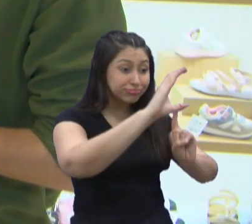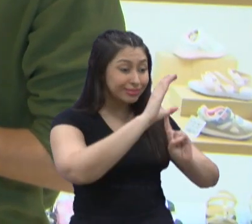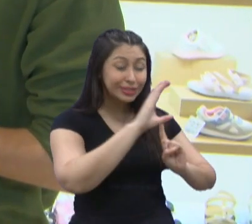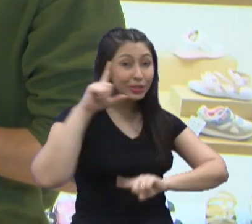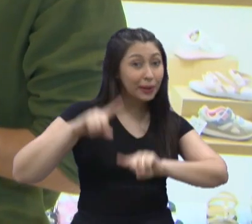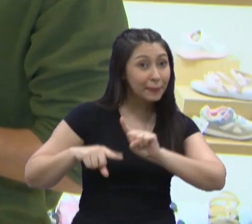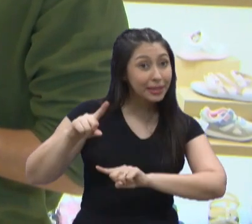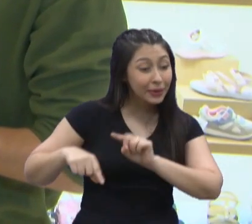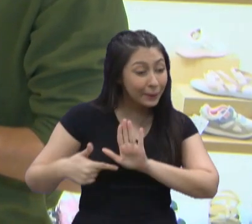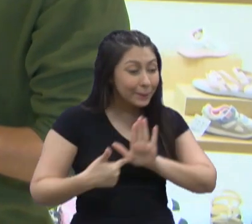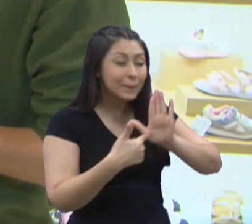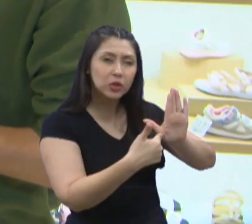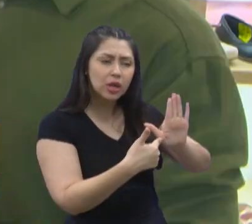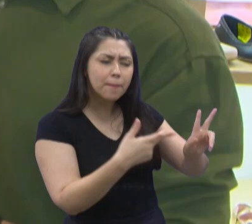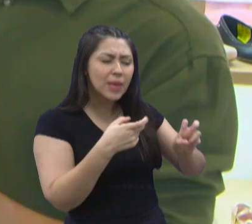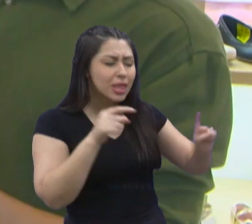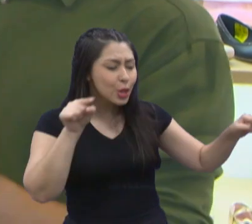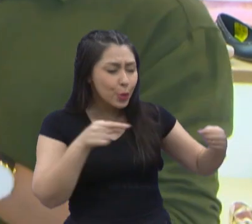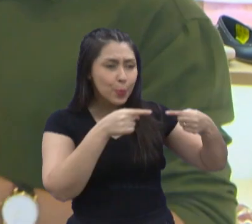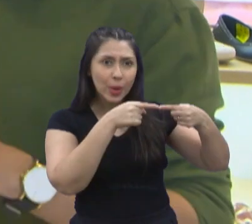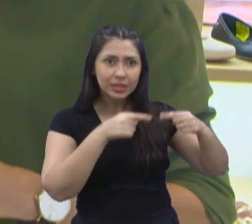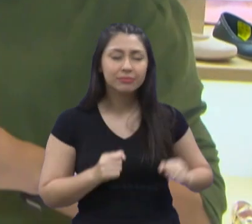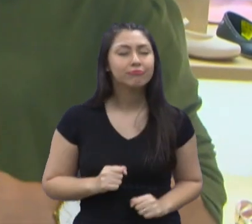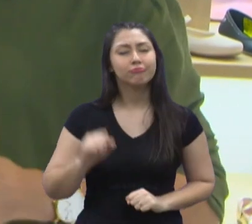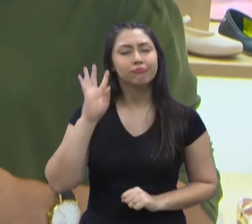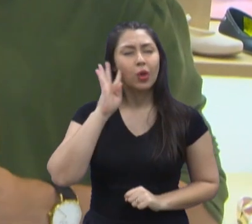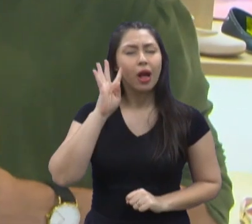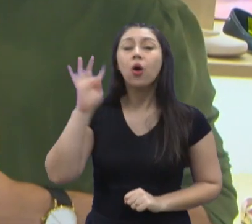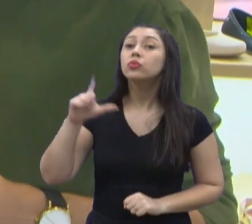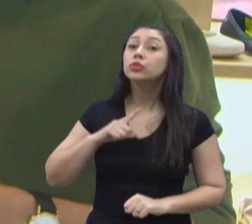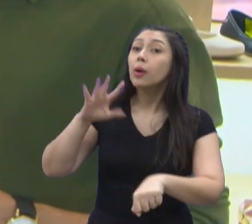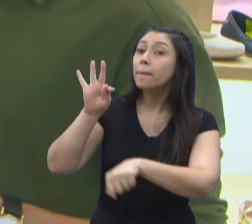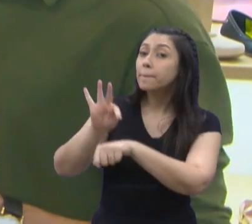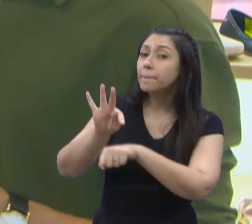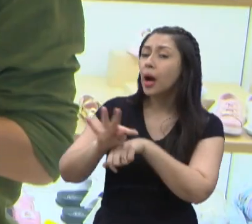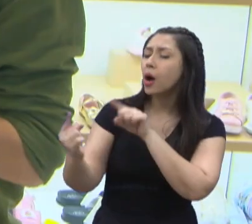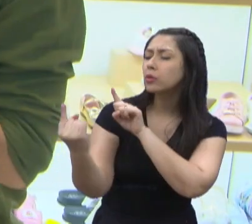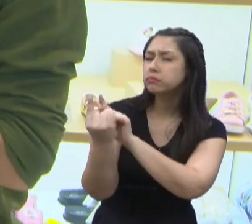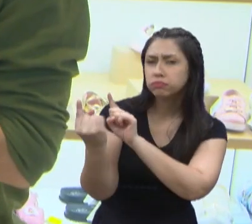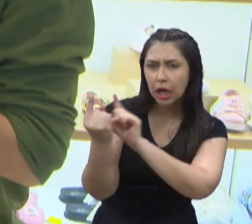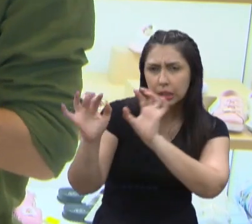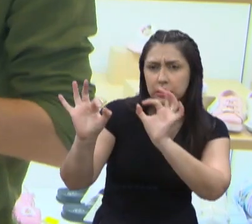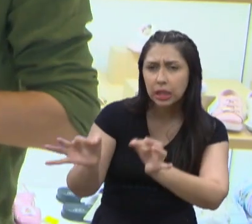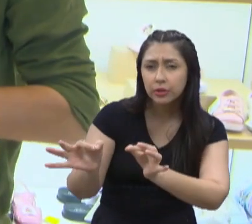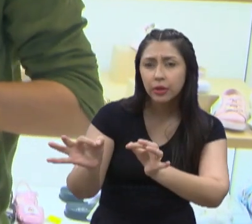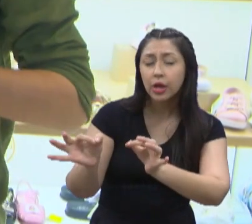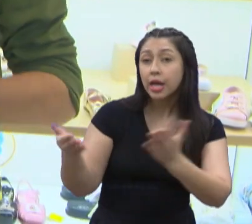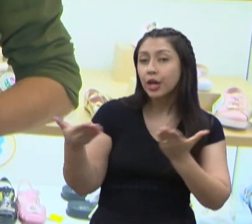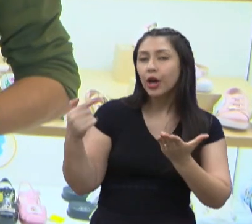para ele, entender a necessidade de cada cliente. Legal, então tem toda uma técnica para atender os clientes, né? E a gente vai simular